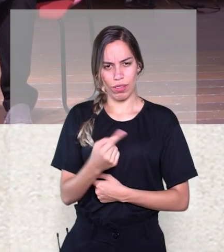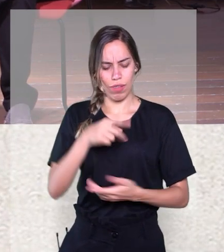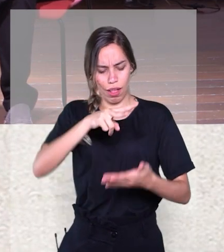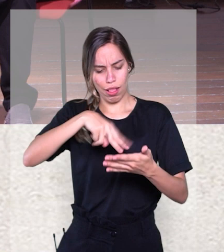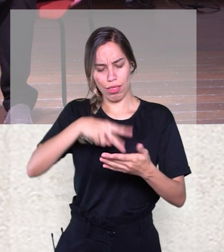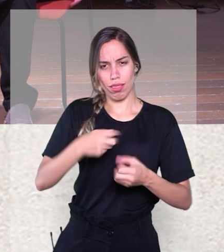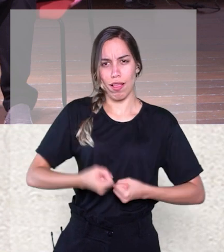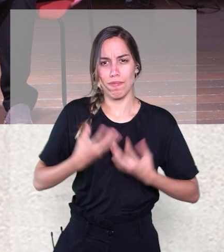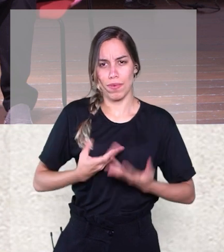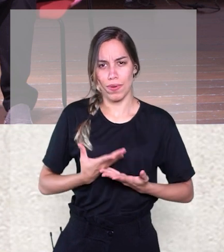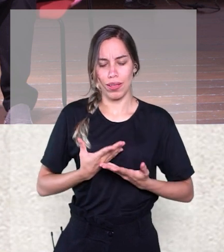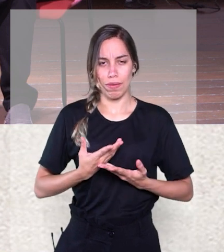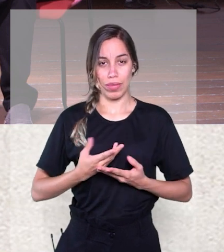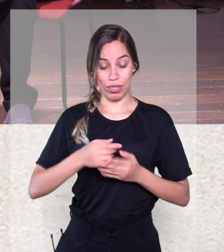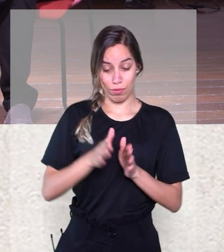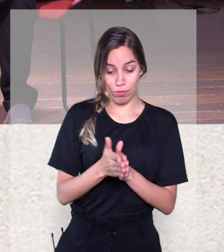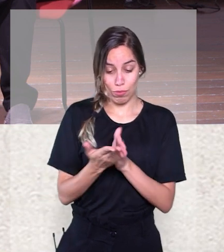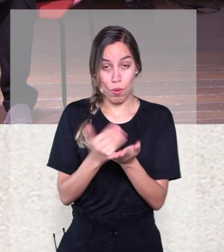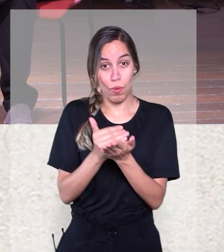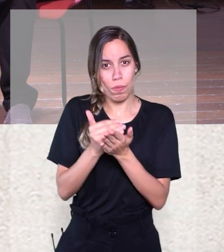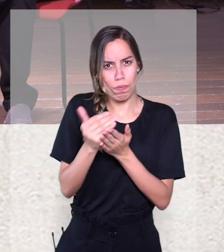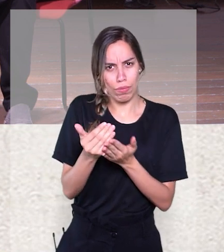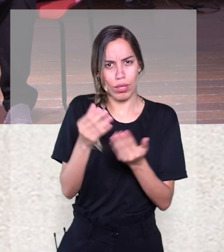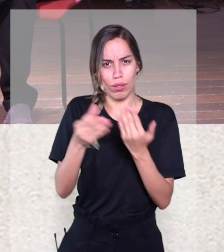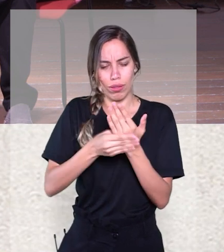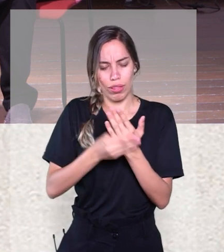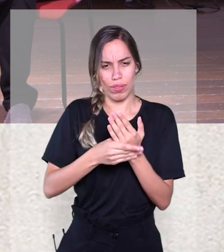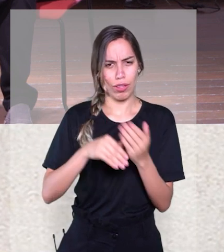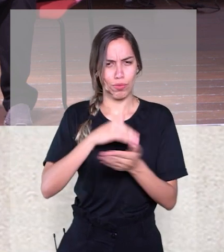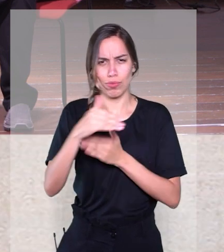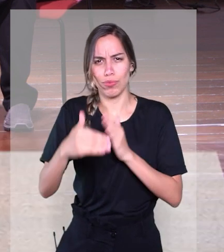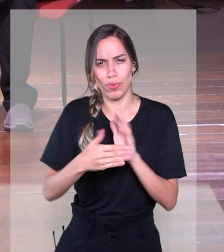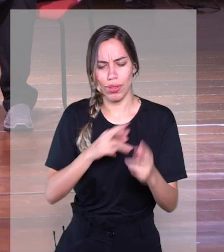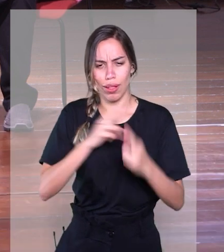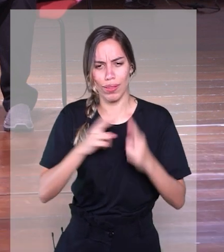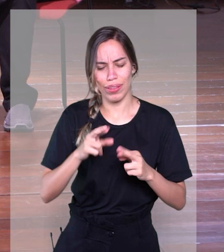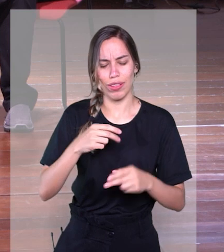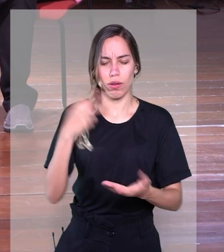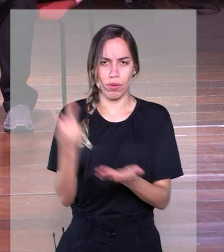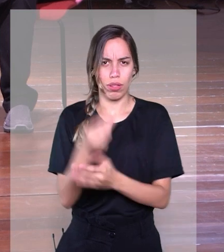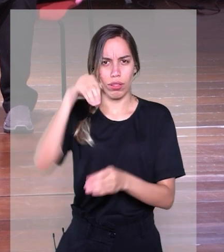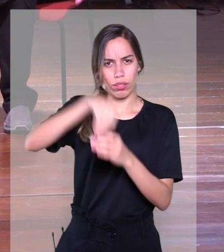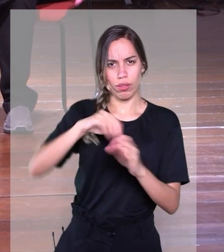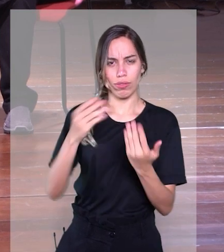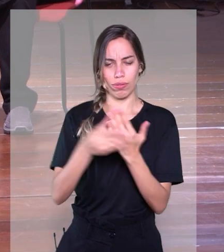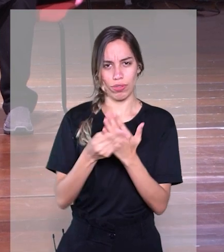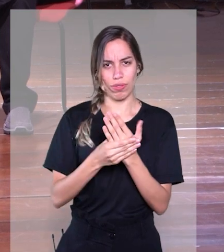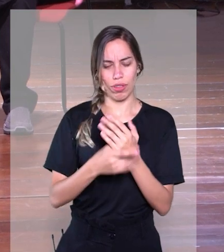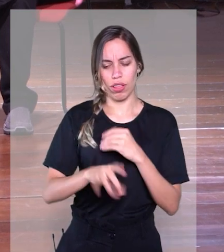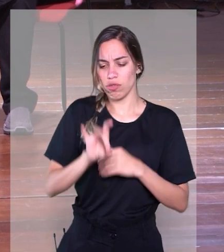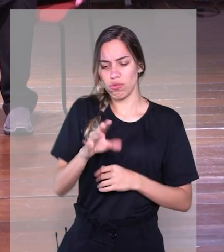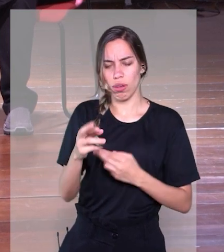homem branco, calvo e de barba grisalha. Ele usa uma boina e veste uma blusa azul escuro com jeans claros e